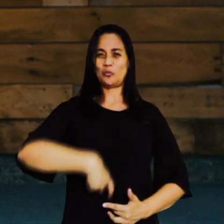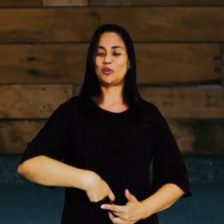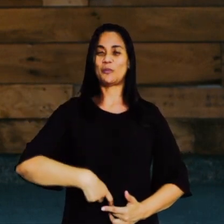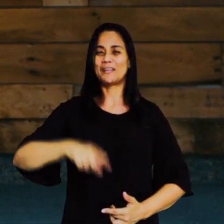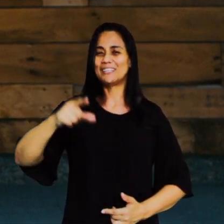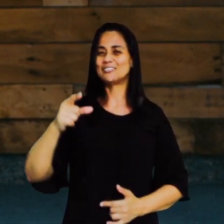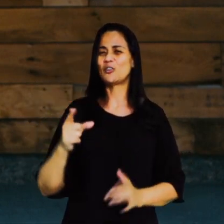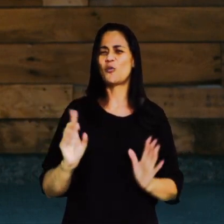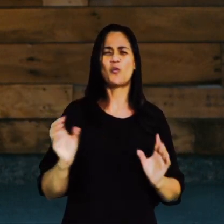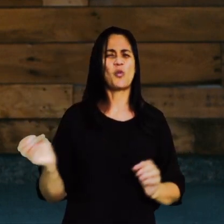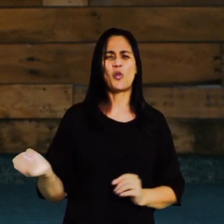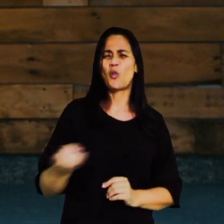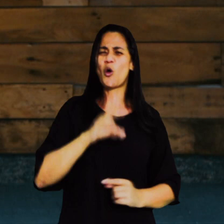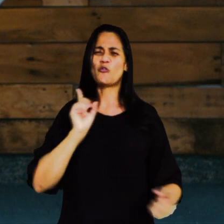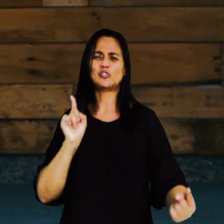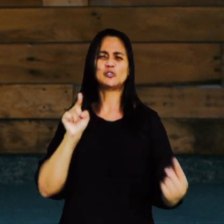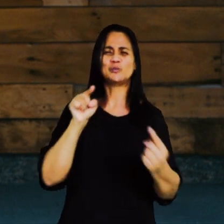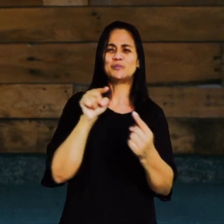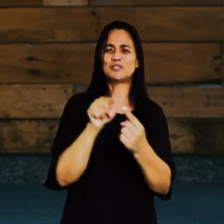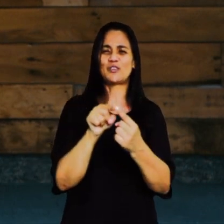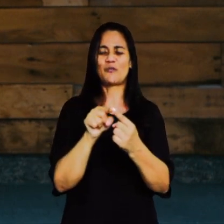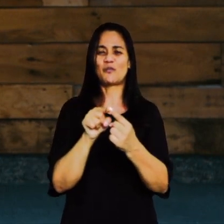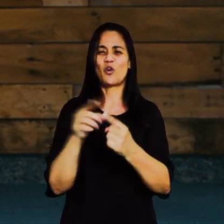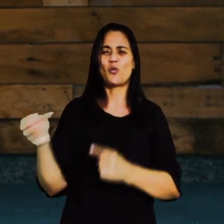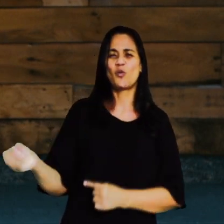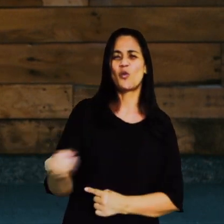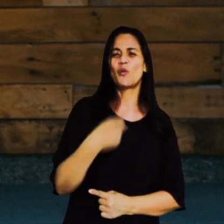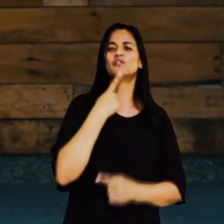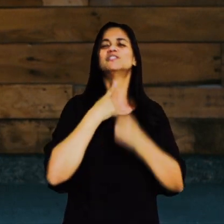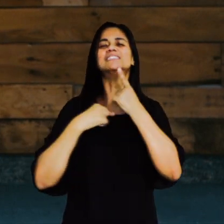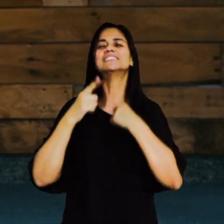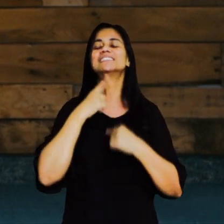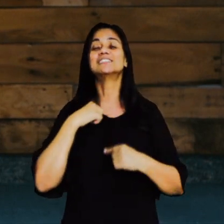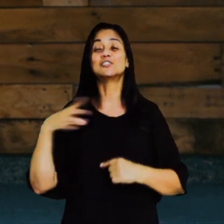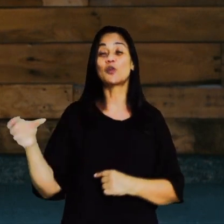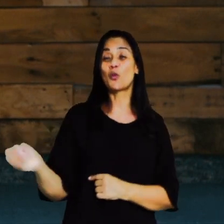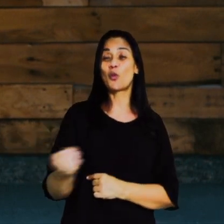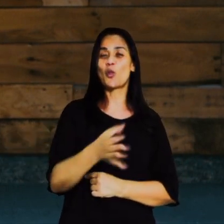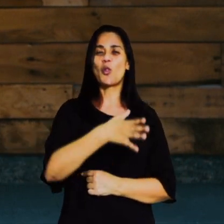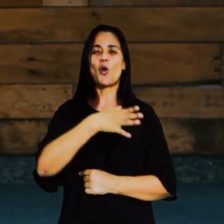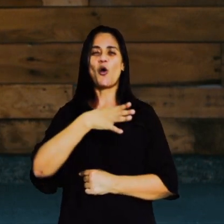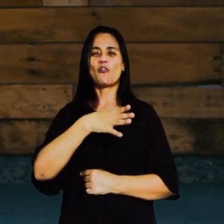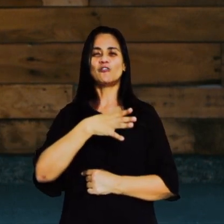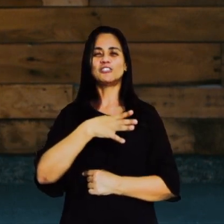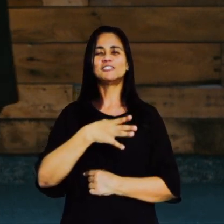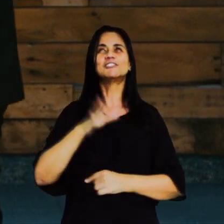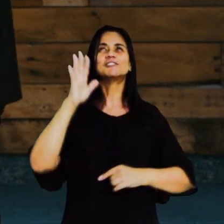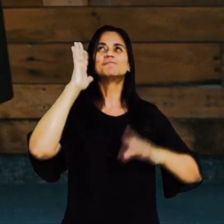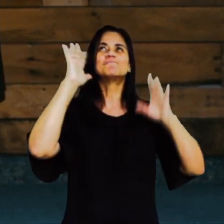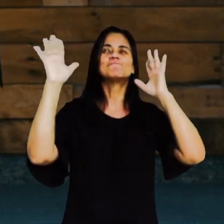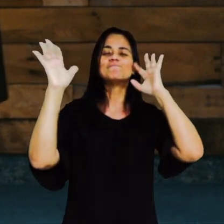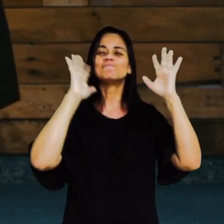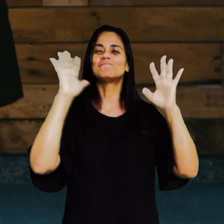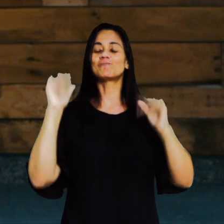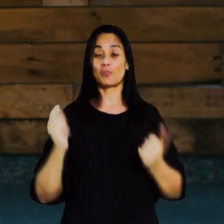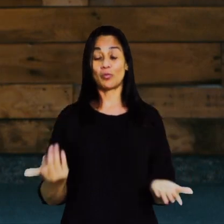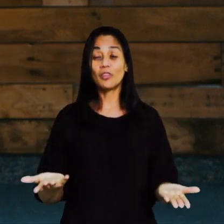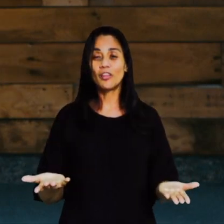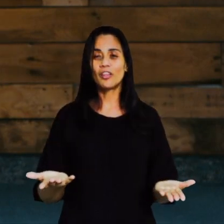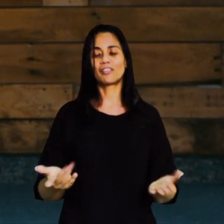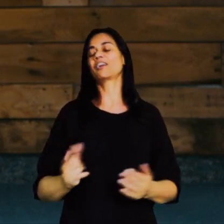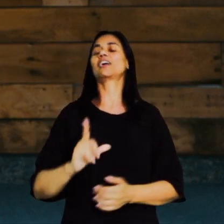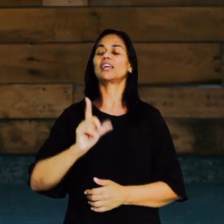objetivos, novas afirmações, novas convicções. E elas estão expostas